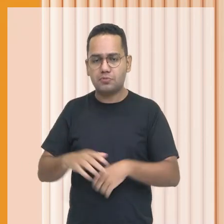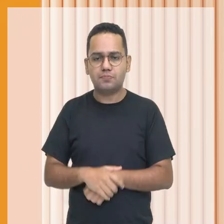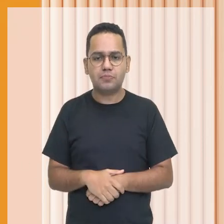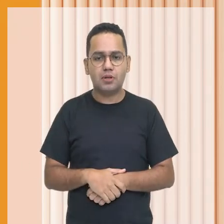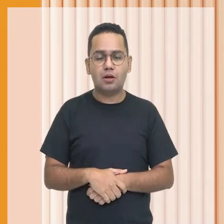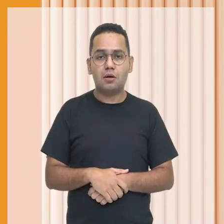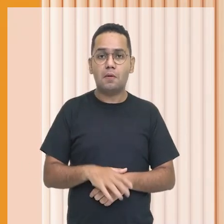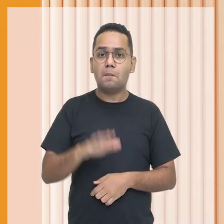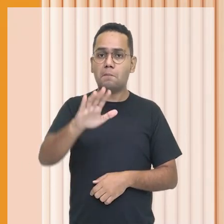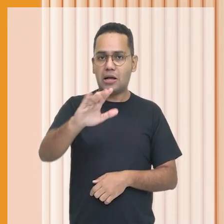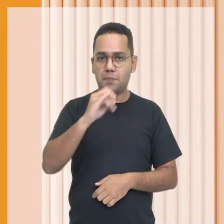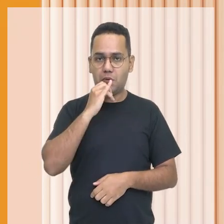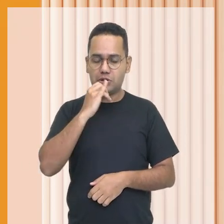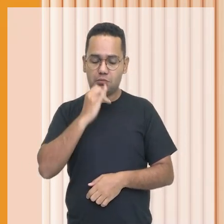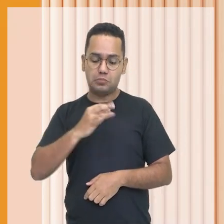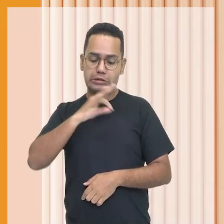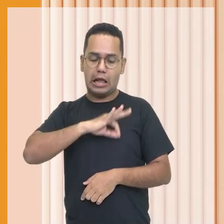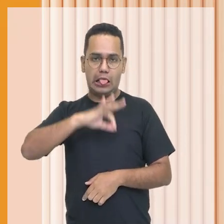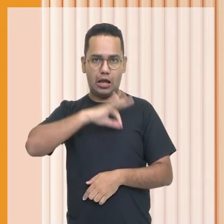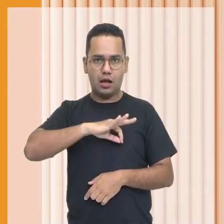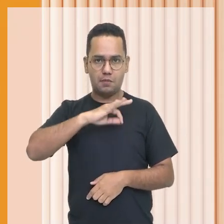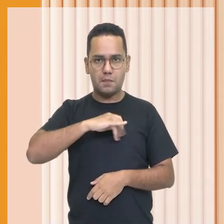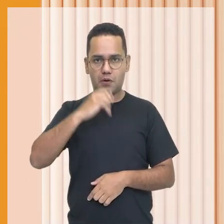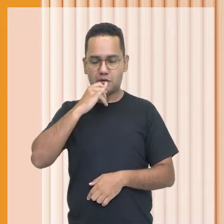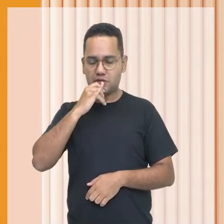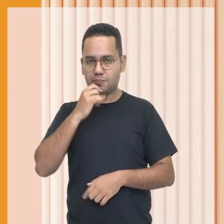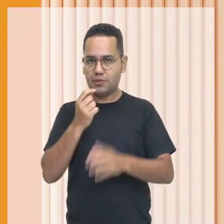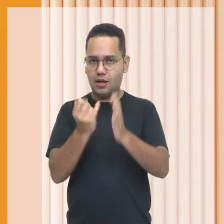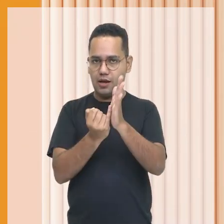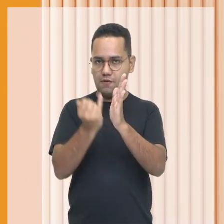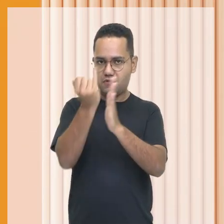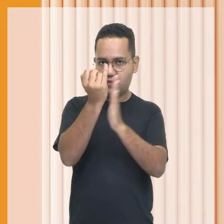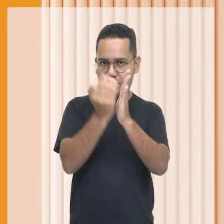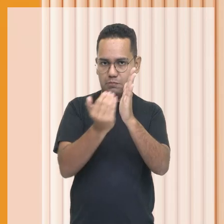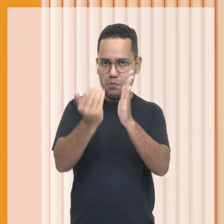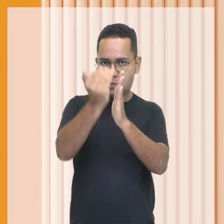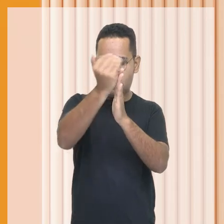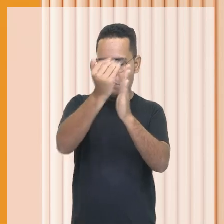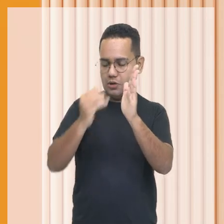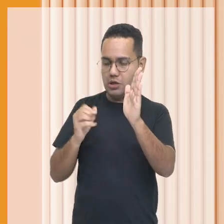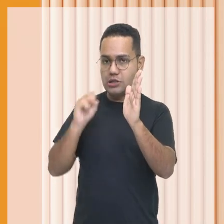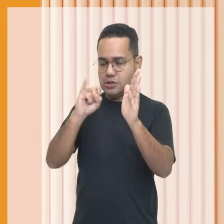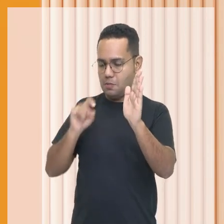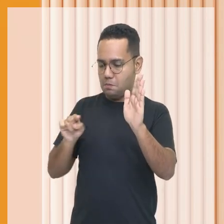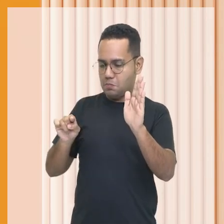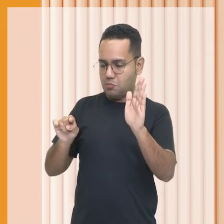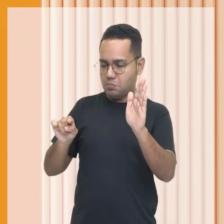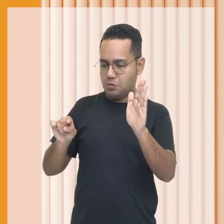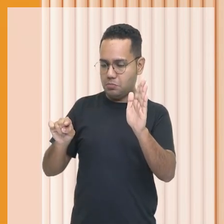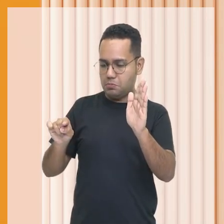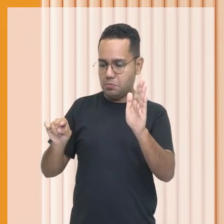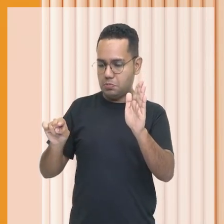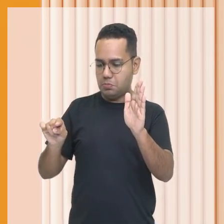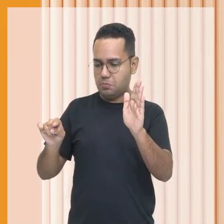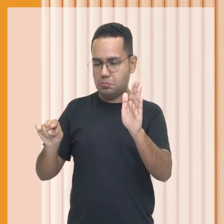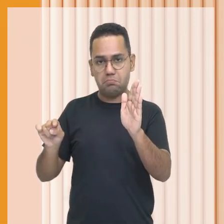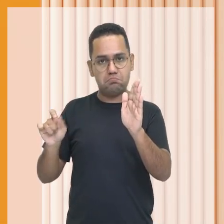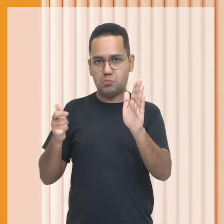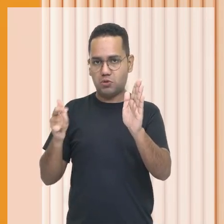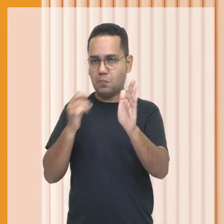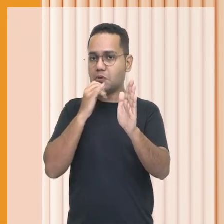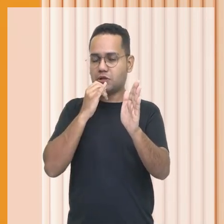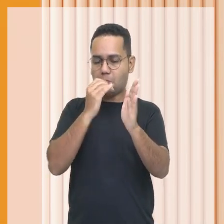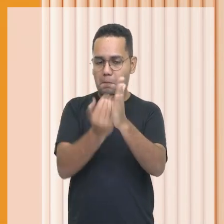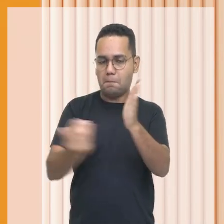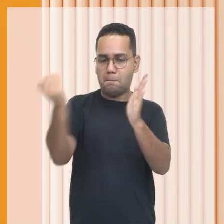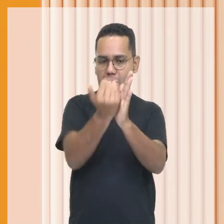não acompanha o valor da inflação, se a moeda que você utiliza não tem o mesmo valor, não foi indexado, ou seja, se a inflação sobe,